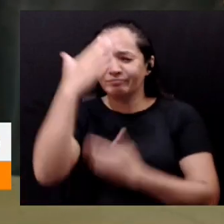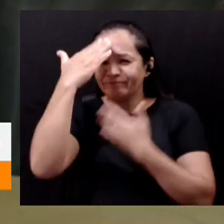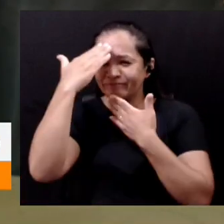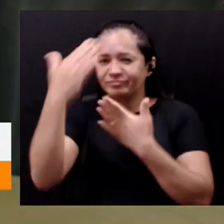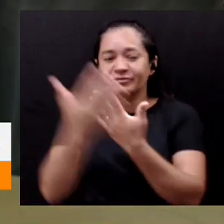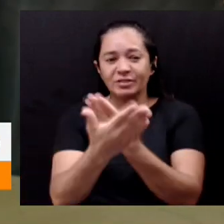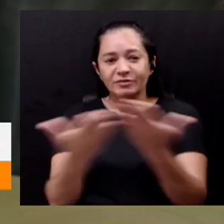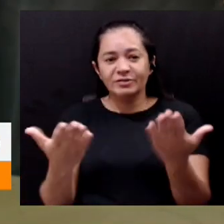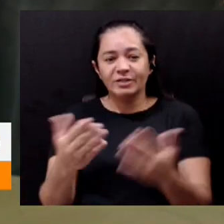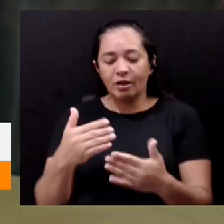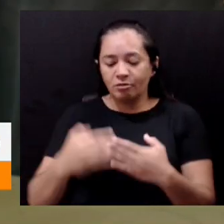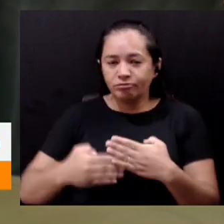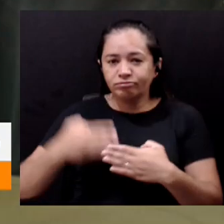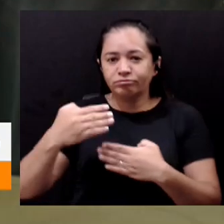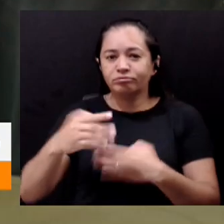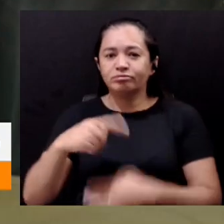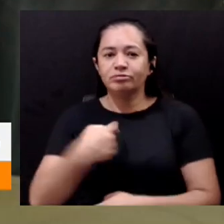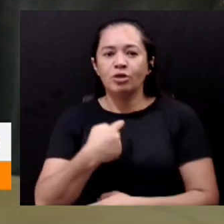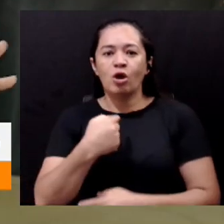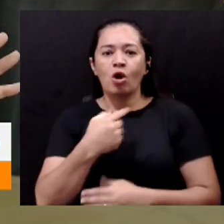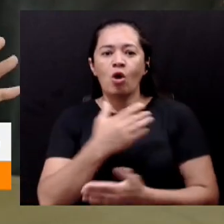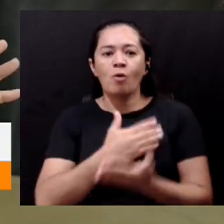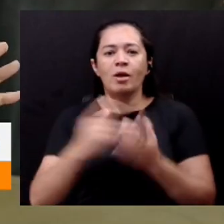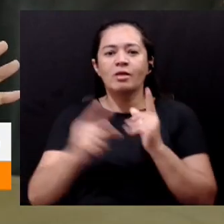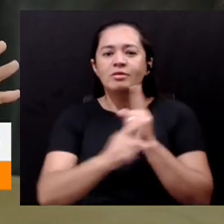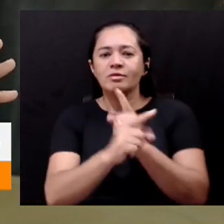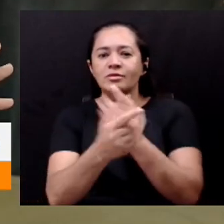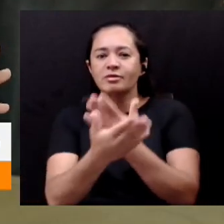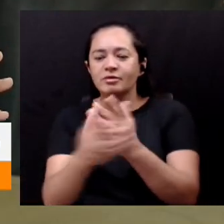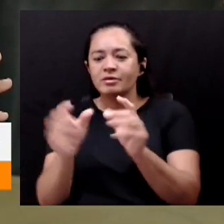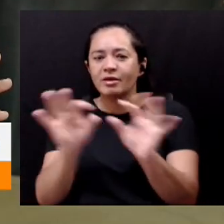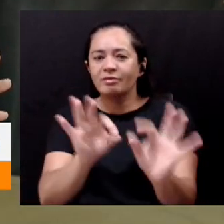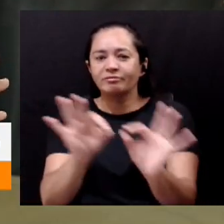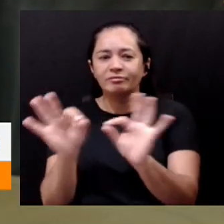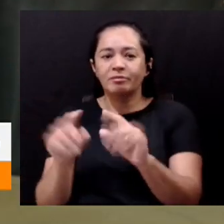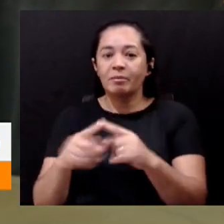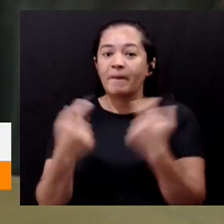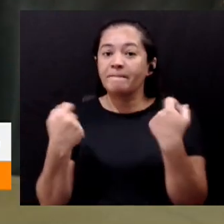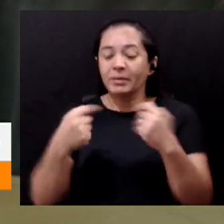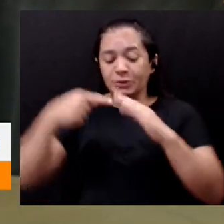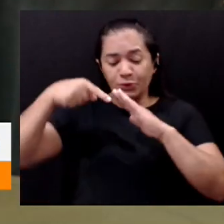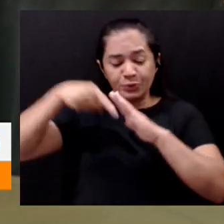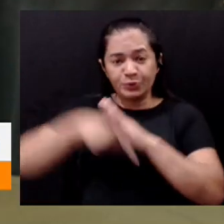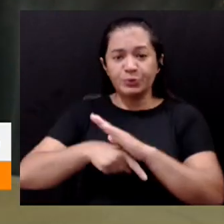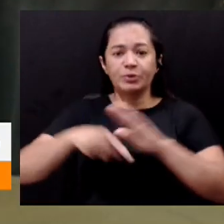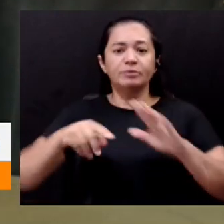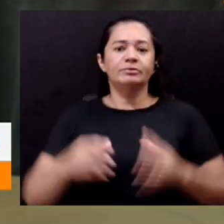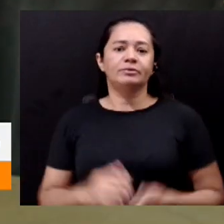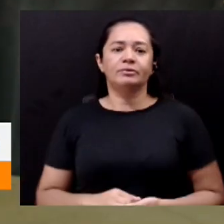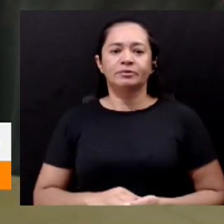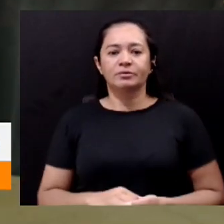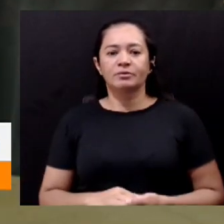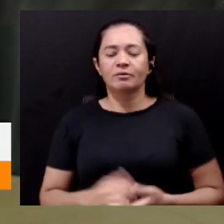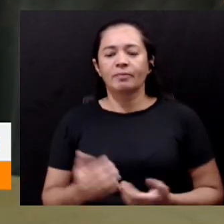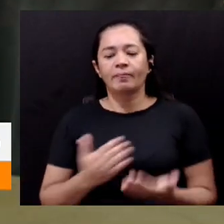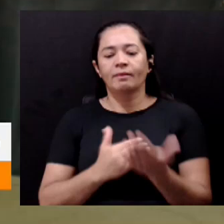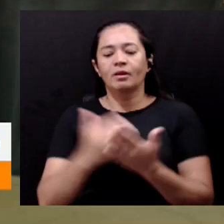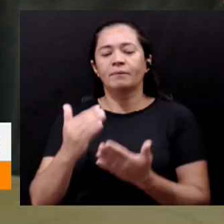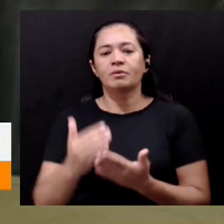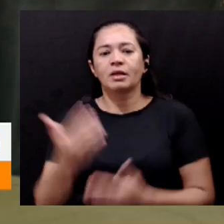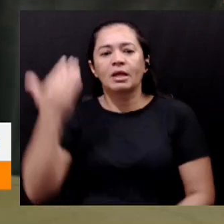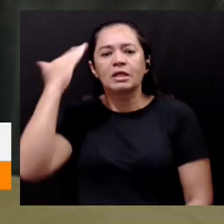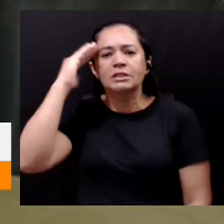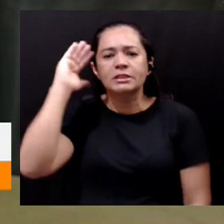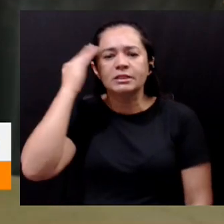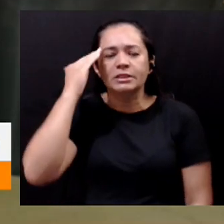nós começamos a atender você, mas antes a gente precisa aprofundar nesse tema. Para começar, então, a gente precisa entender o que é